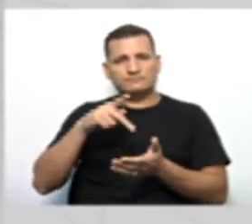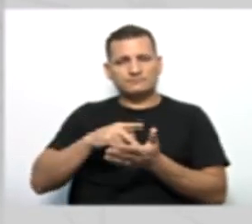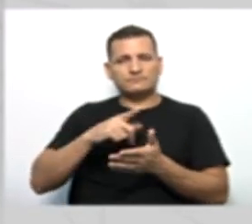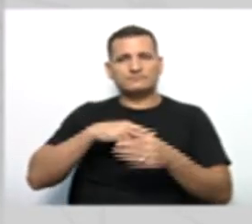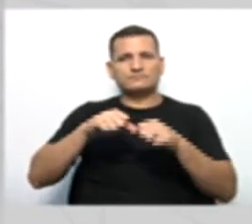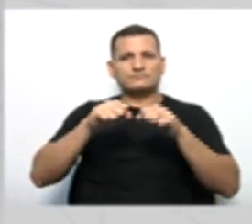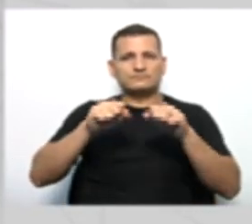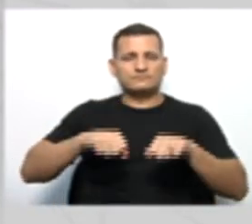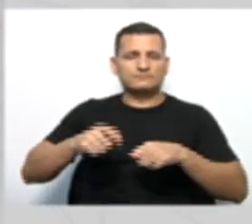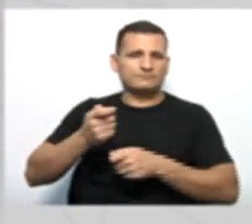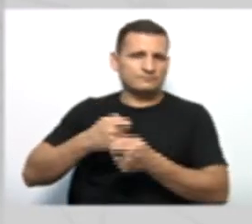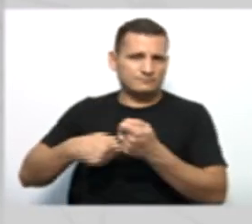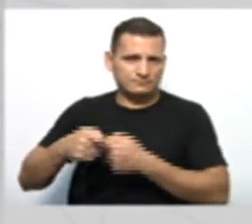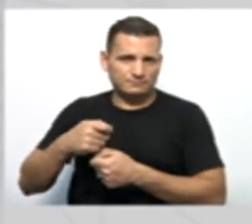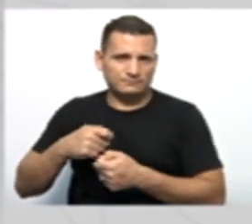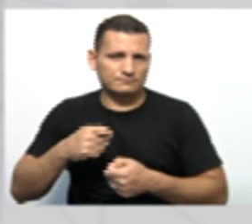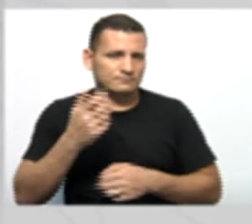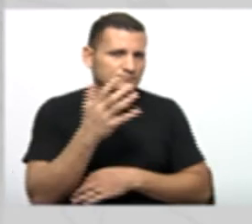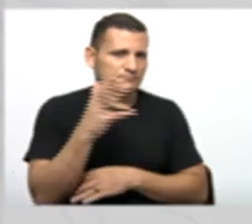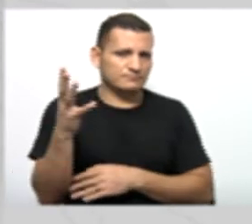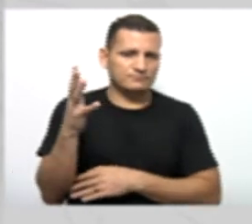que funciona.